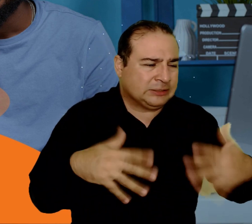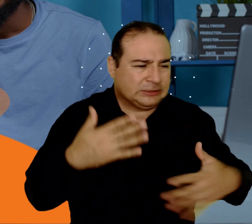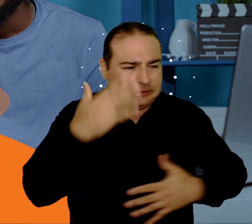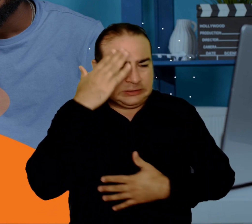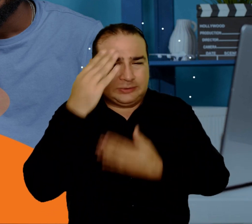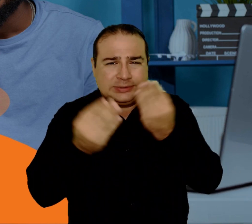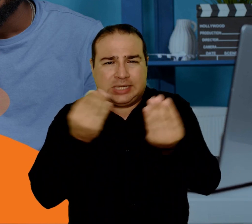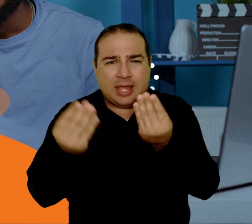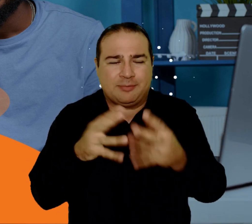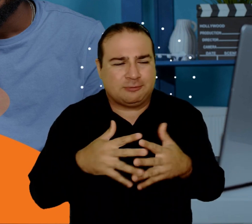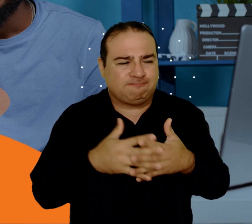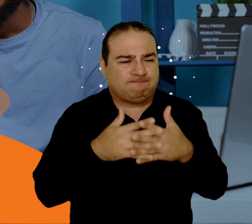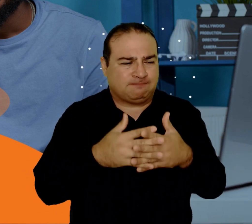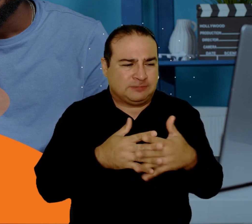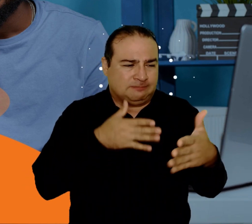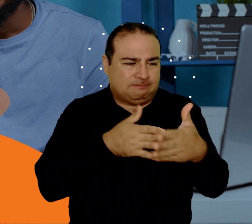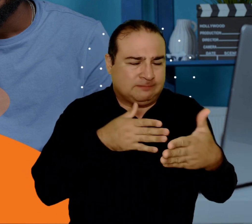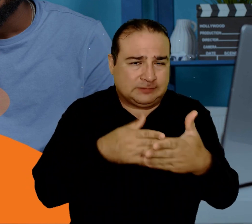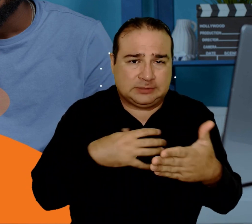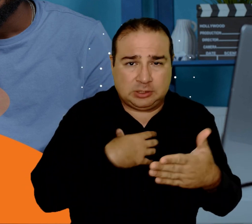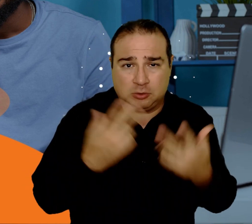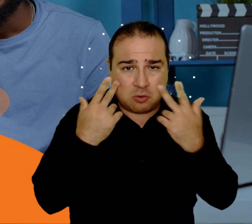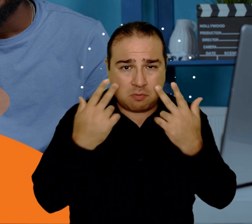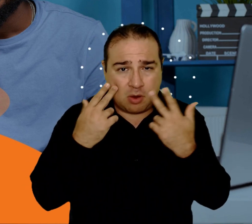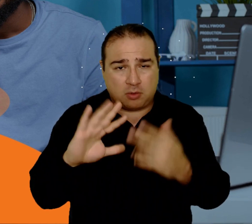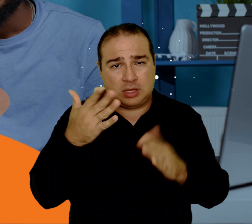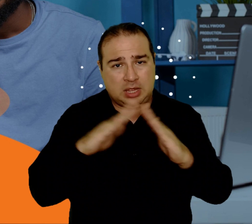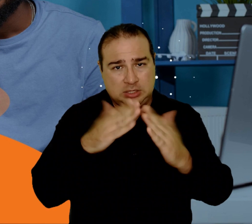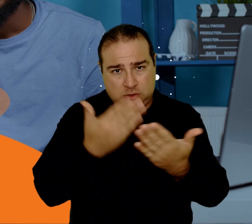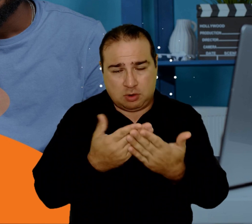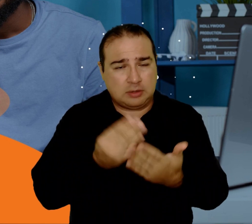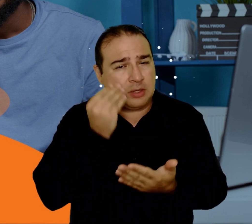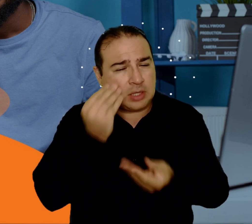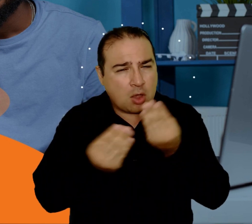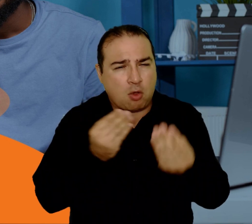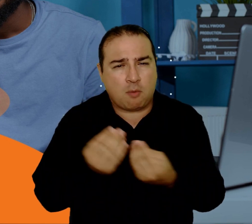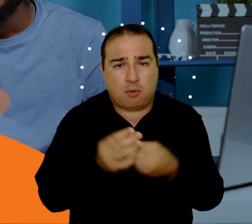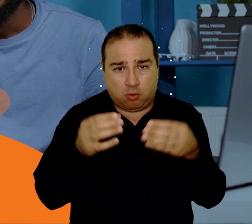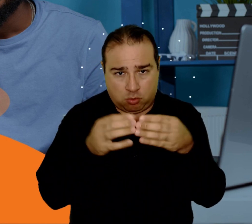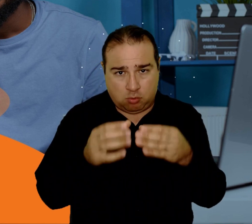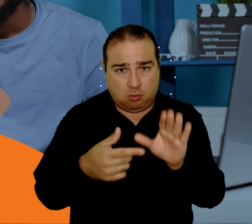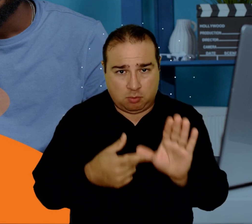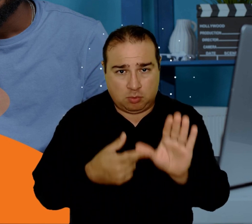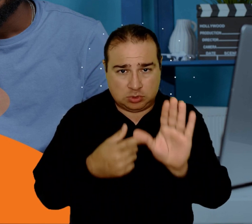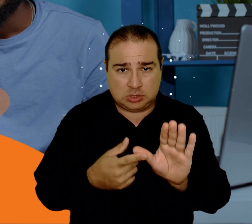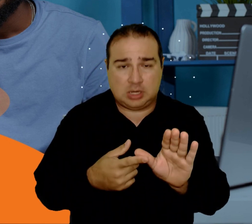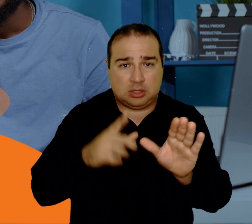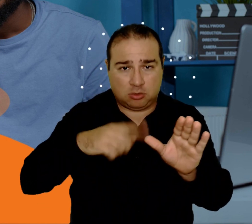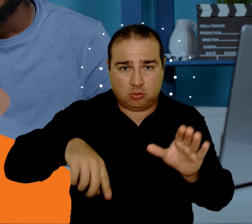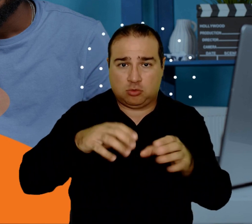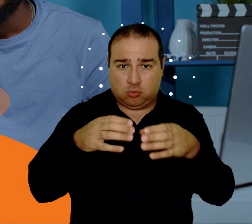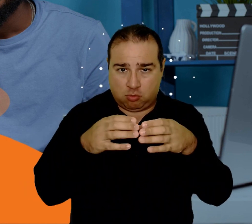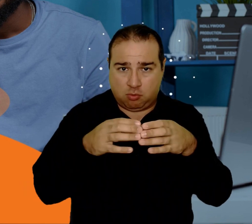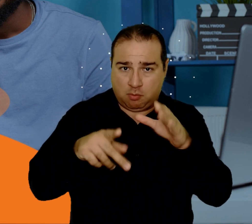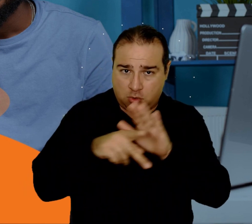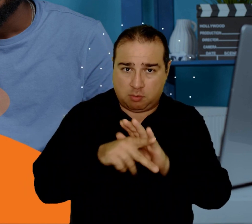com deficiência nas salas de aula comuns. Então, a gente queria falar um pouquinho como é que a gente está tentando, aqui como Instituto Rodrigo Mendes, ajudar